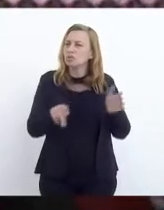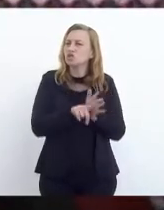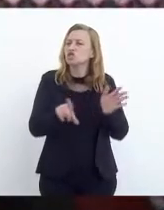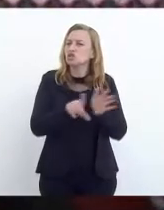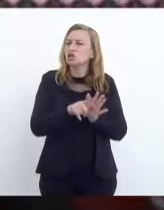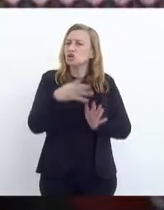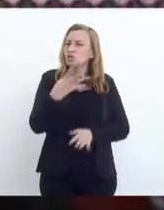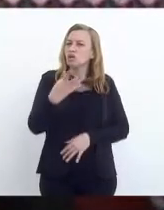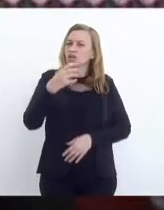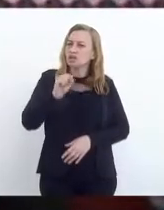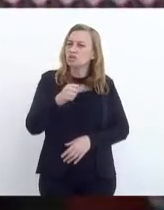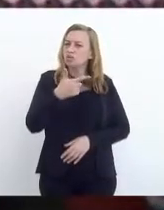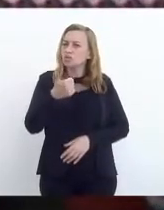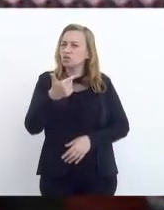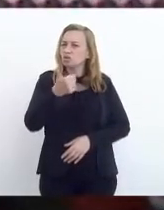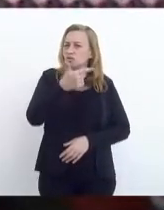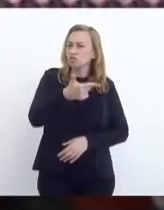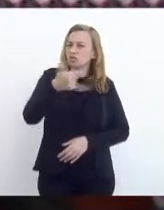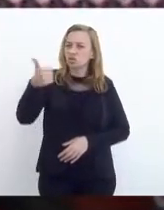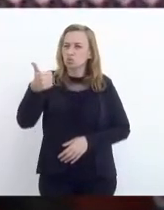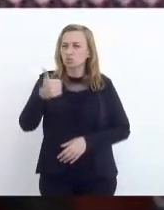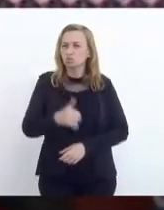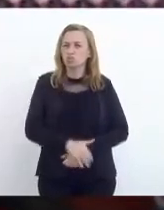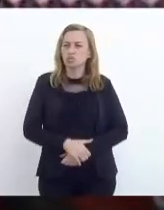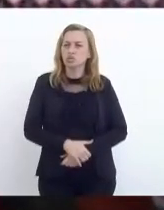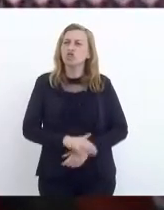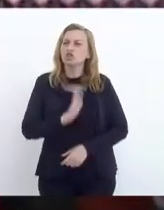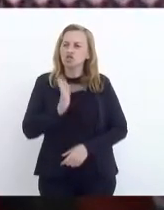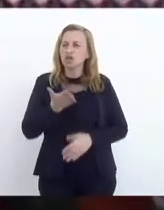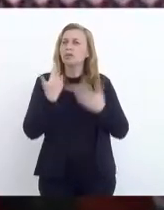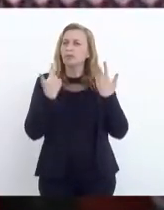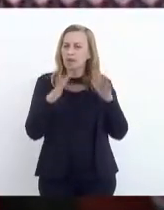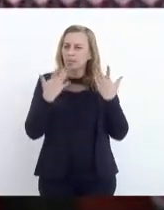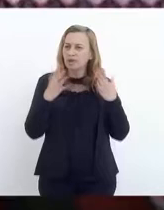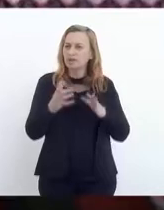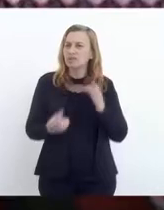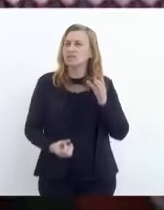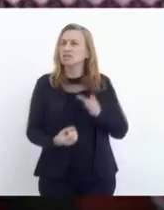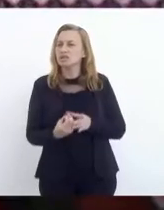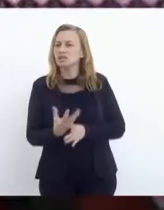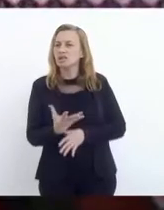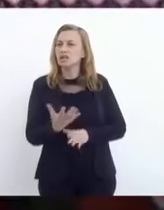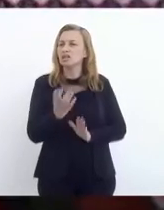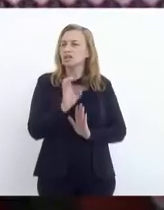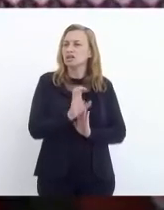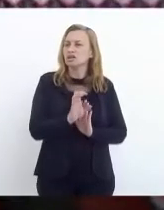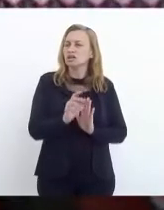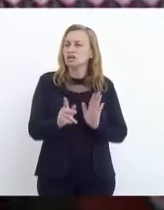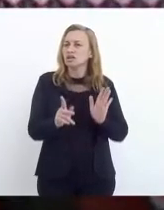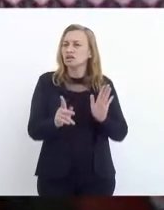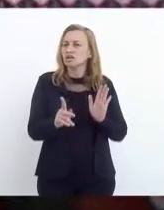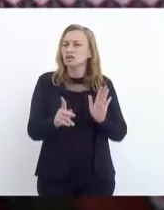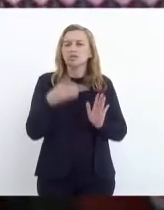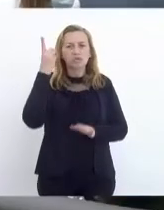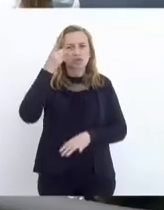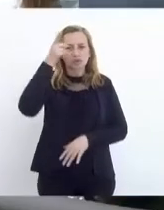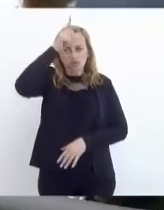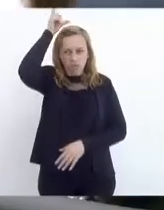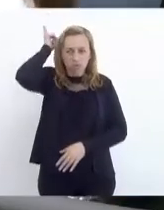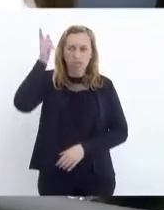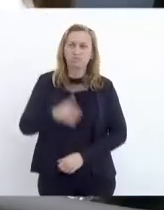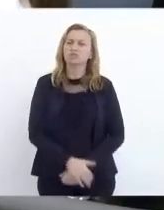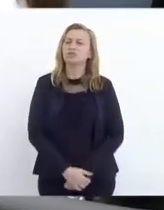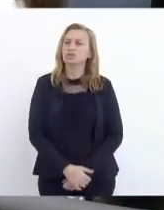lei 4812 de 2021, já parabenizando o autor, deputado Luiz Paulo.